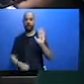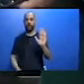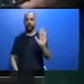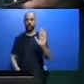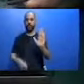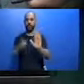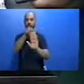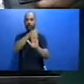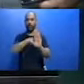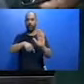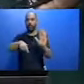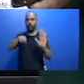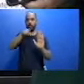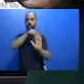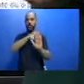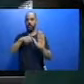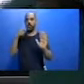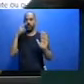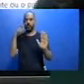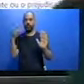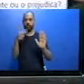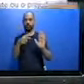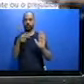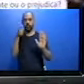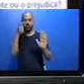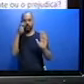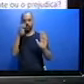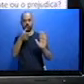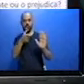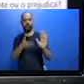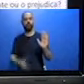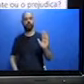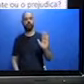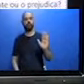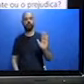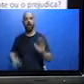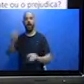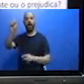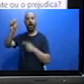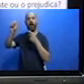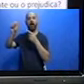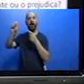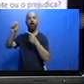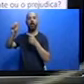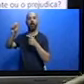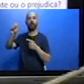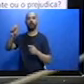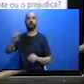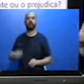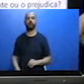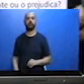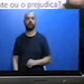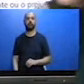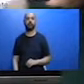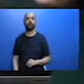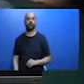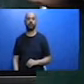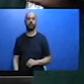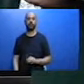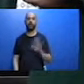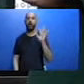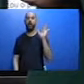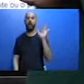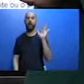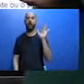observar somente aqui a mão a letra a o que está acontecendo com o dedo médio dedo